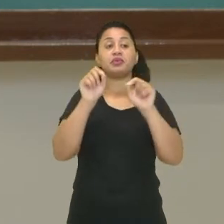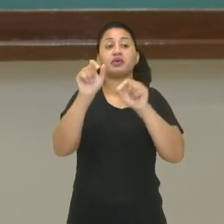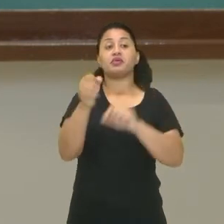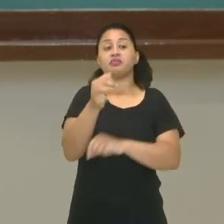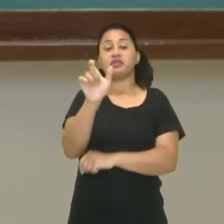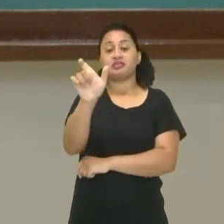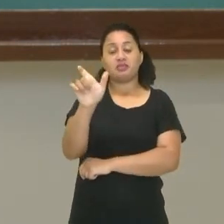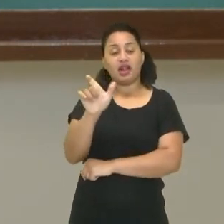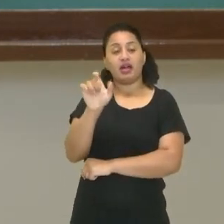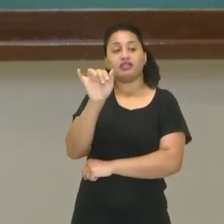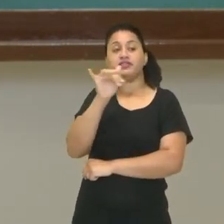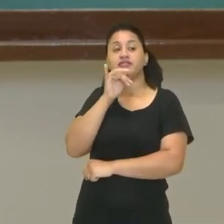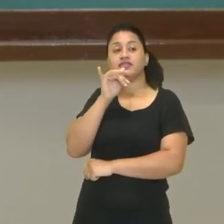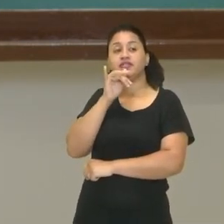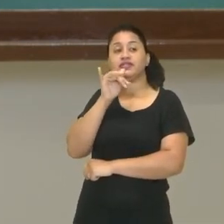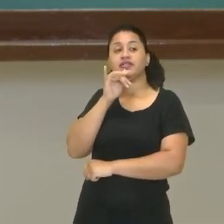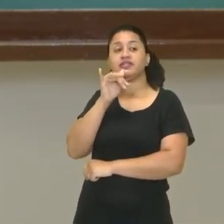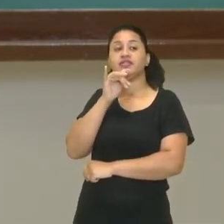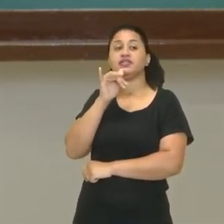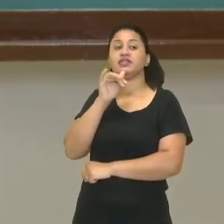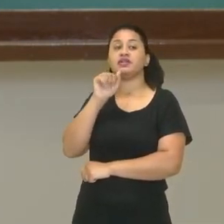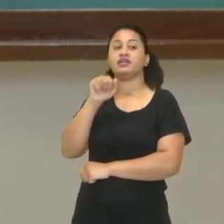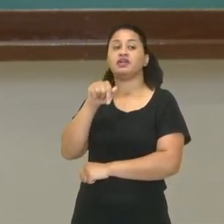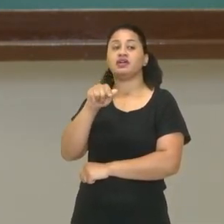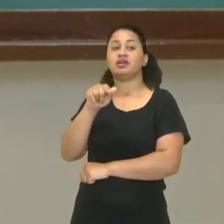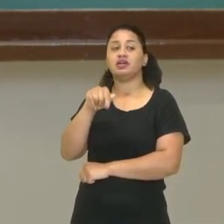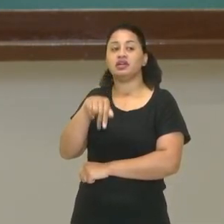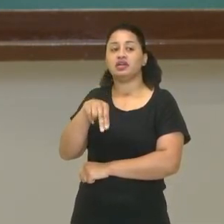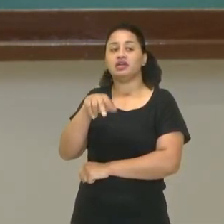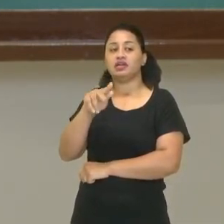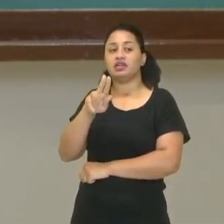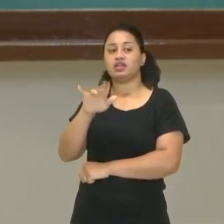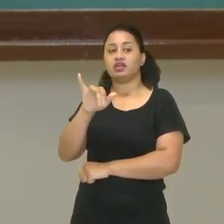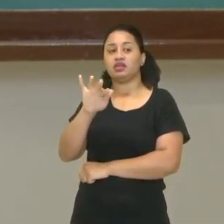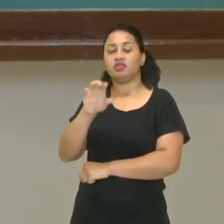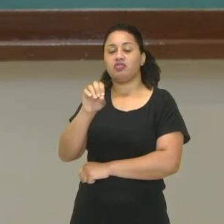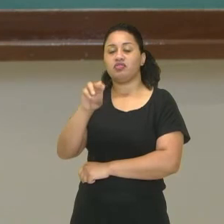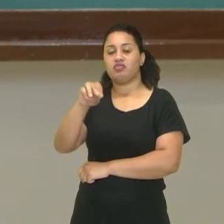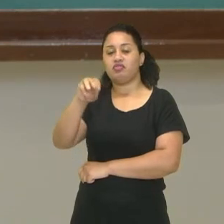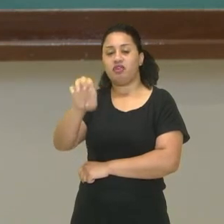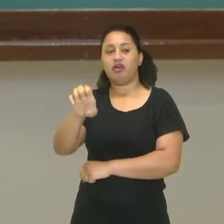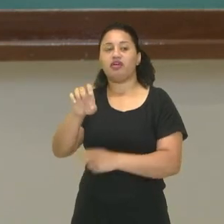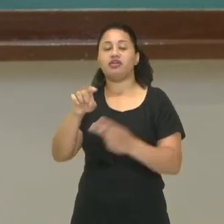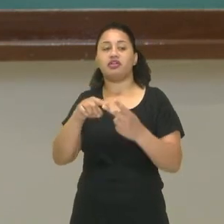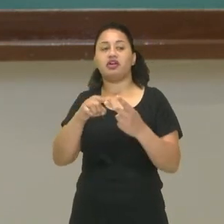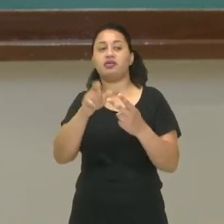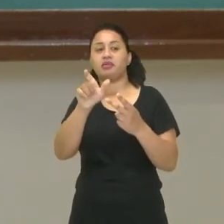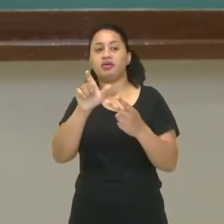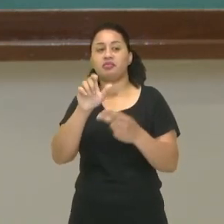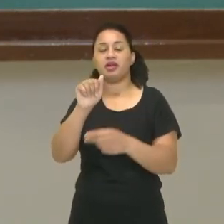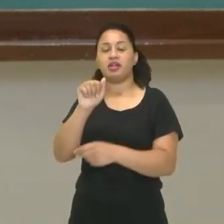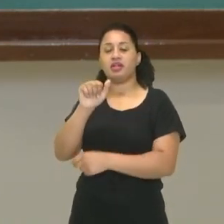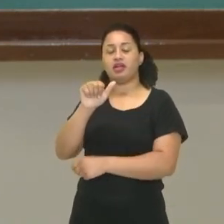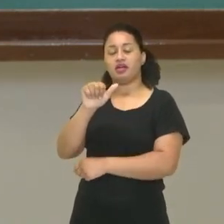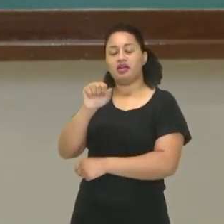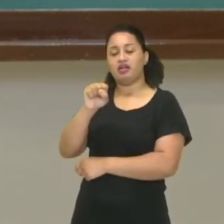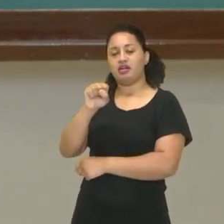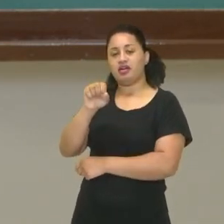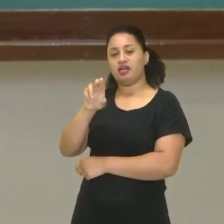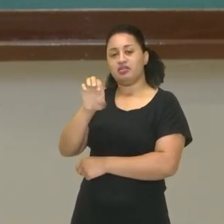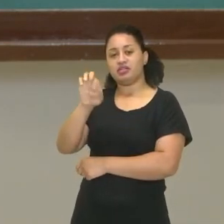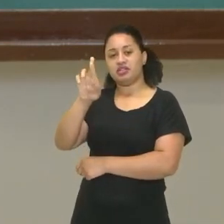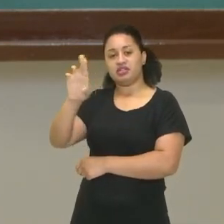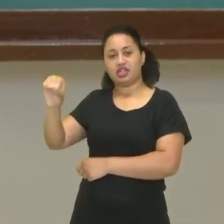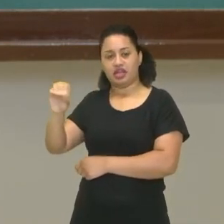palavras como anguiforme, né? Eu olho, por exemplo, palavras como austero. Então, essa busca